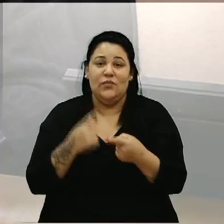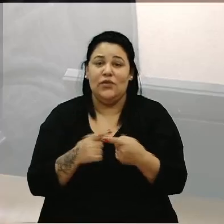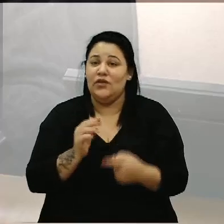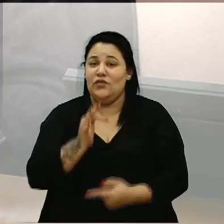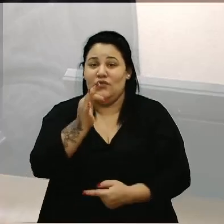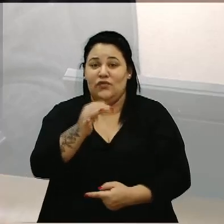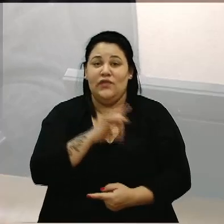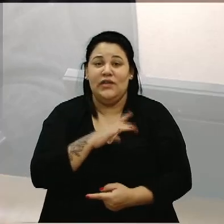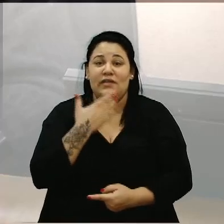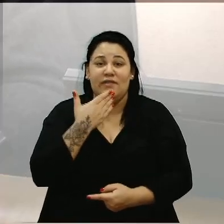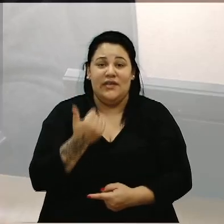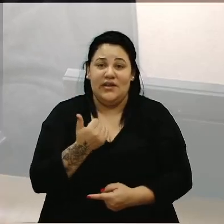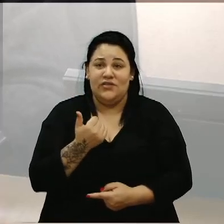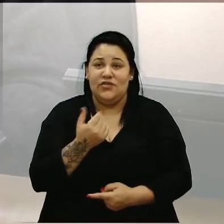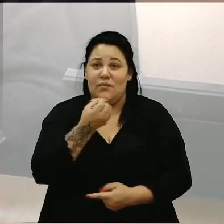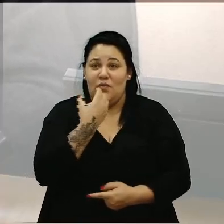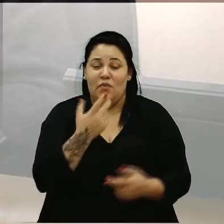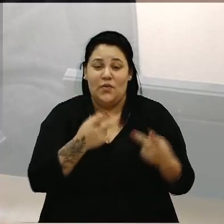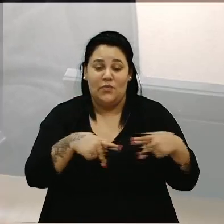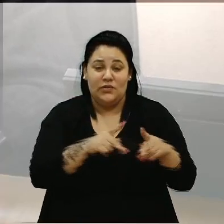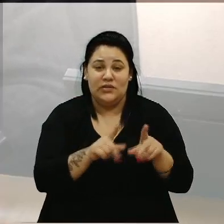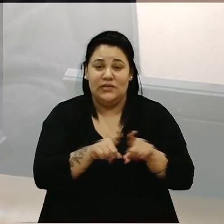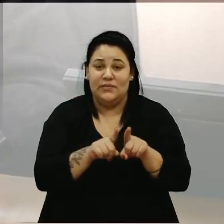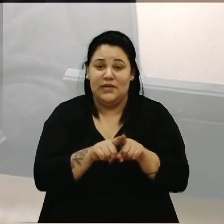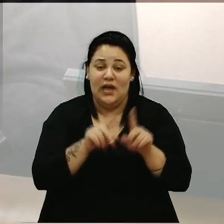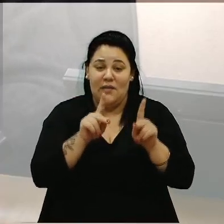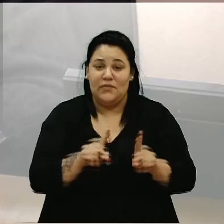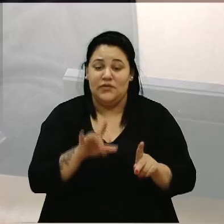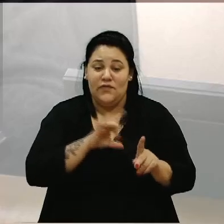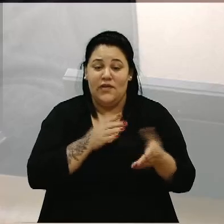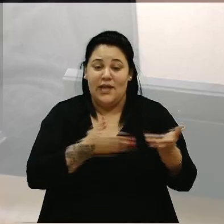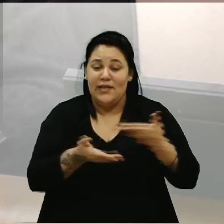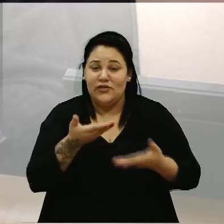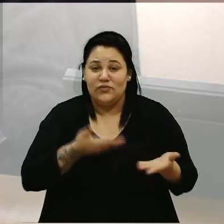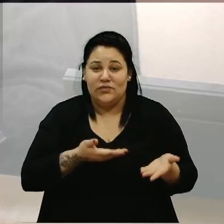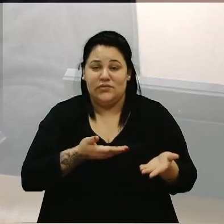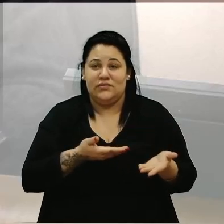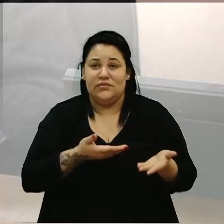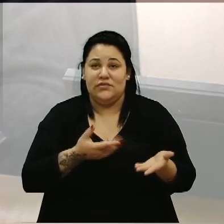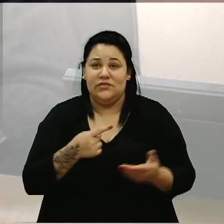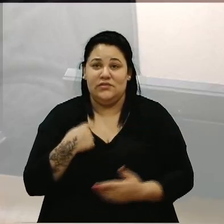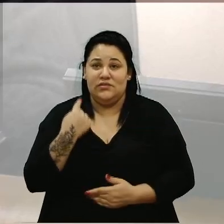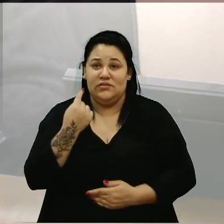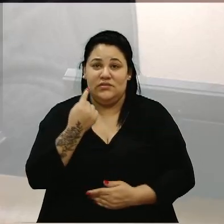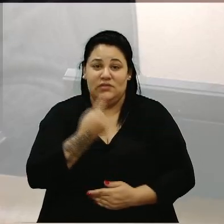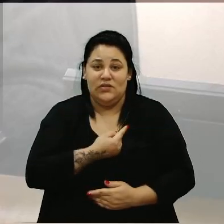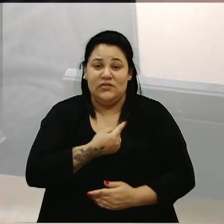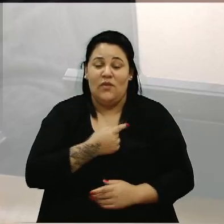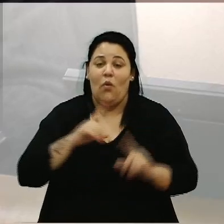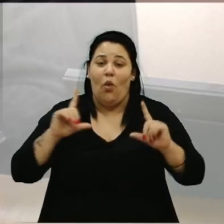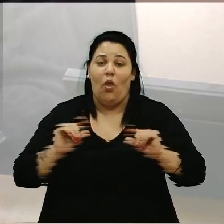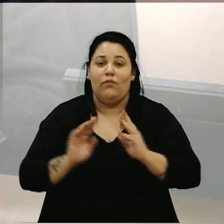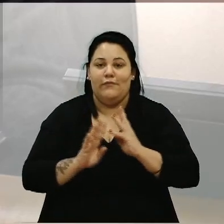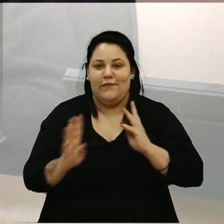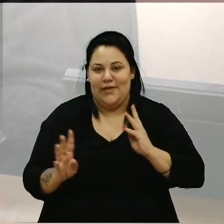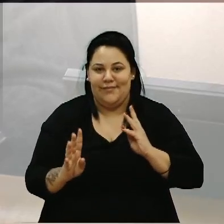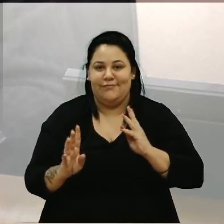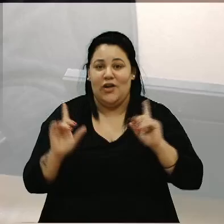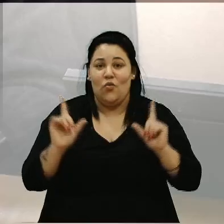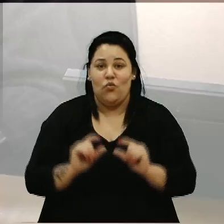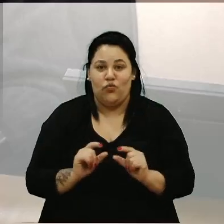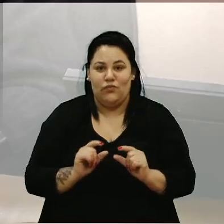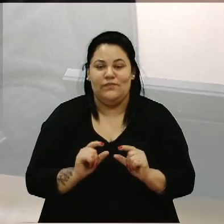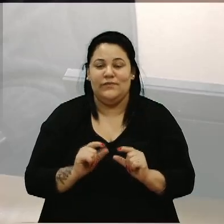ter um retorno para a comunidade, né? As pessoas vão estar sendo atendidas e nós estaremos diminuindo as filas sem essa